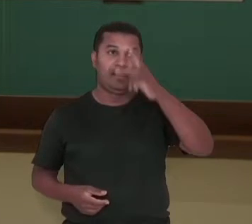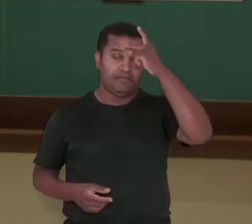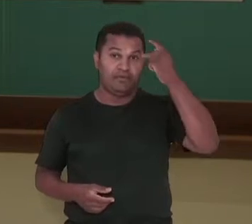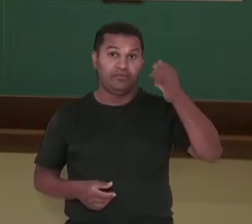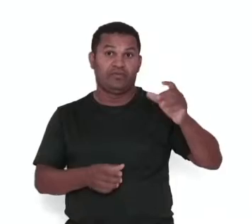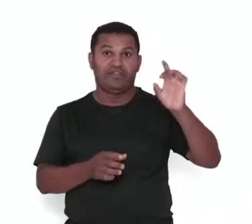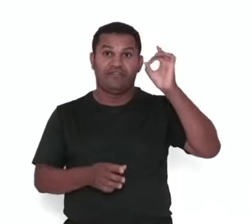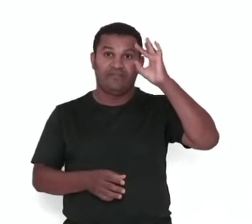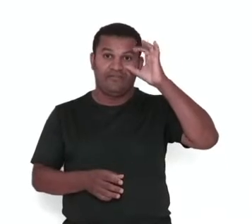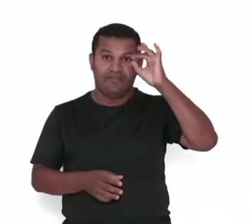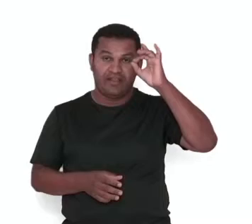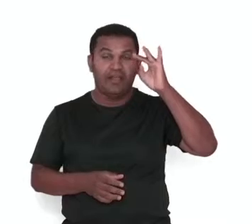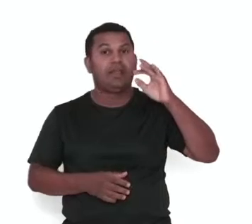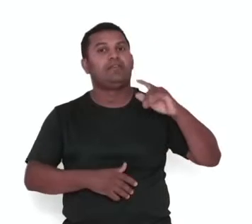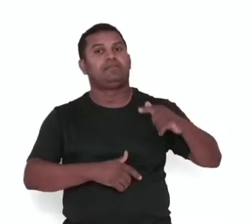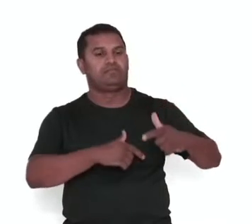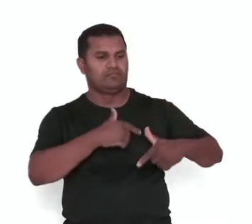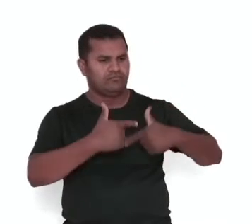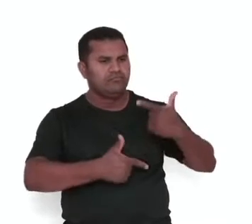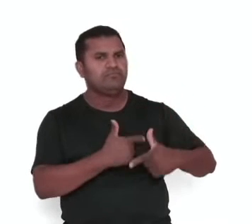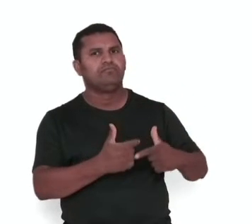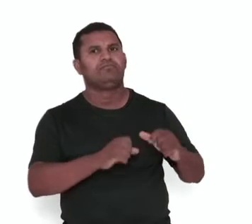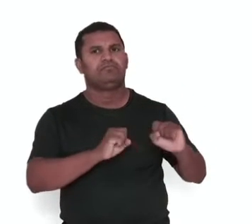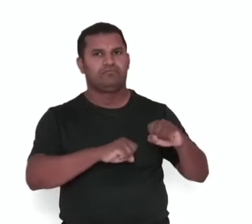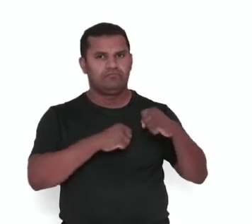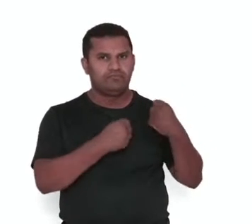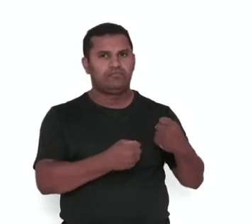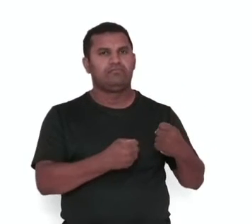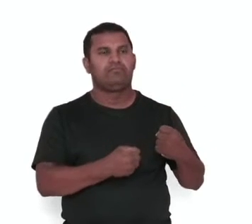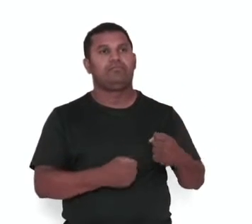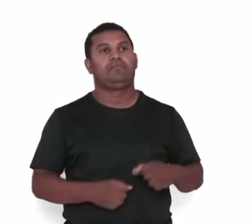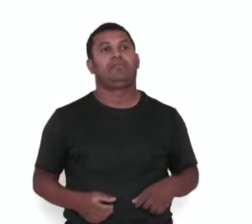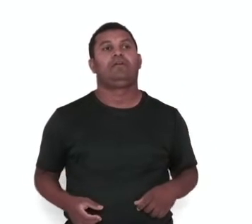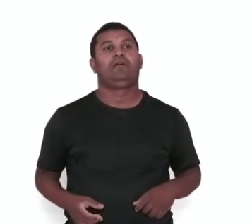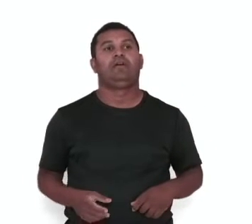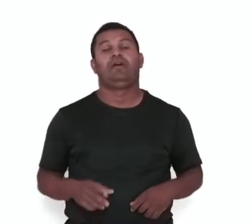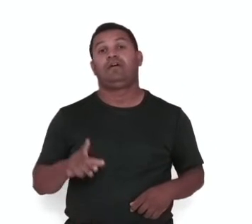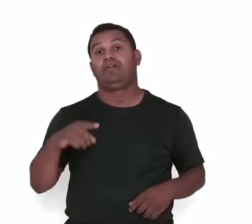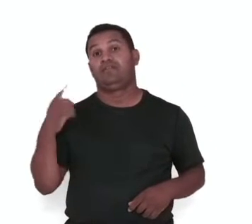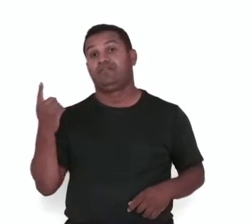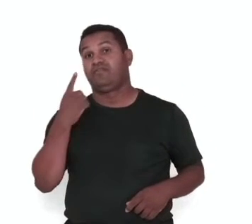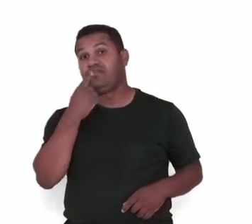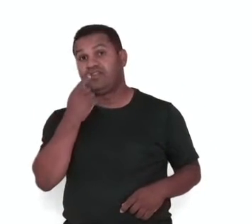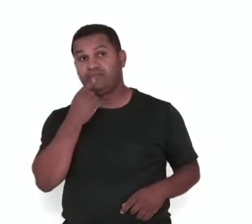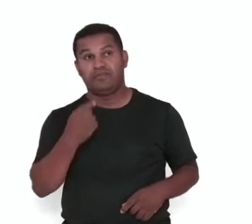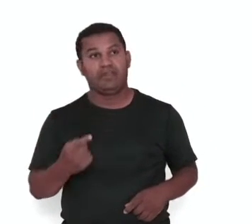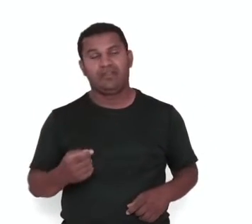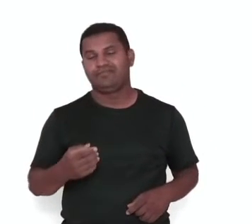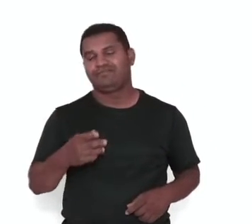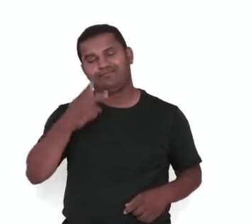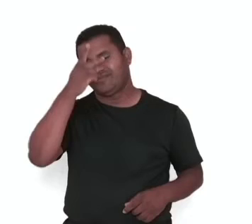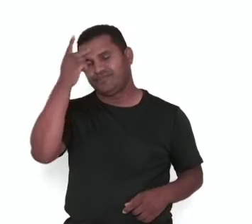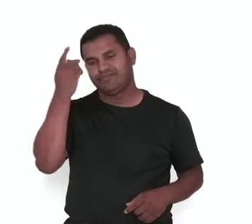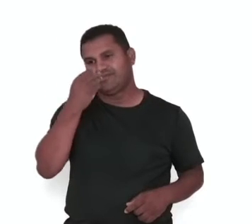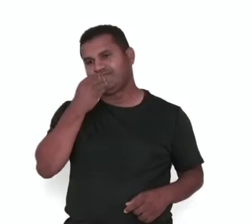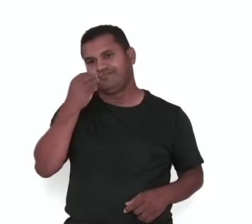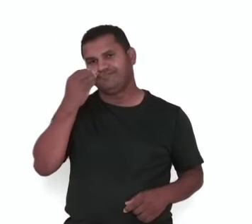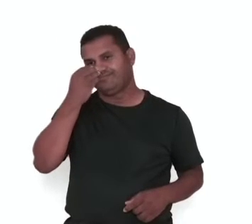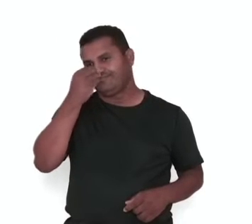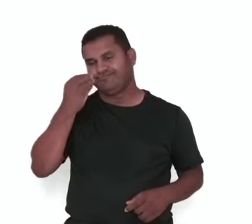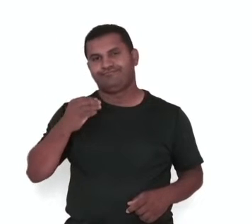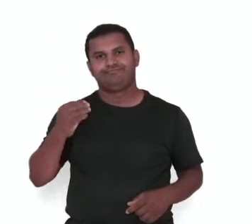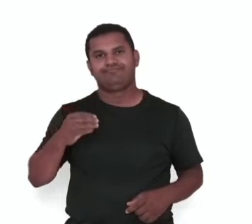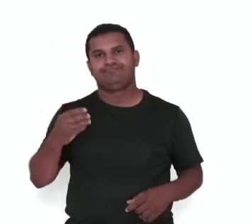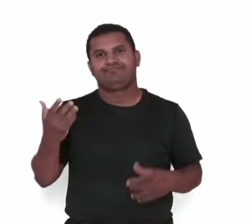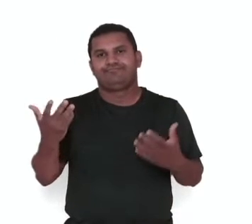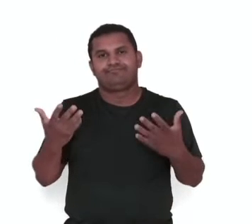são as pessoas proativas. Que tipo de coisa a gente escuta delas? Vamos encontrar uma alternativa. Posso tomar outra